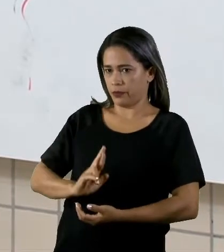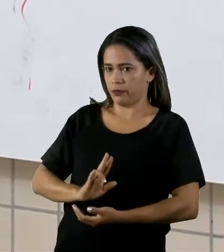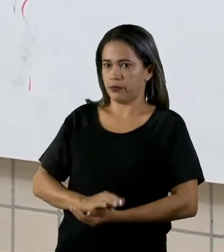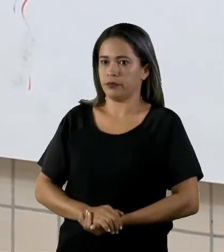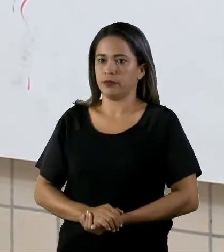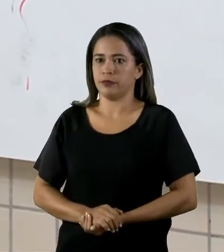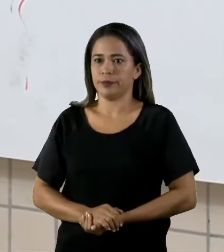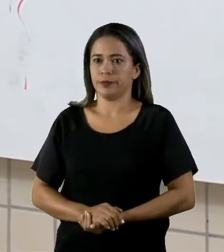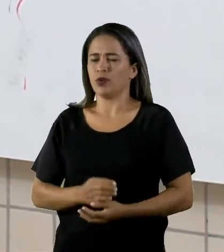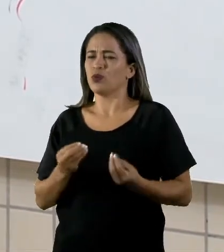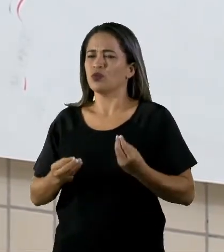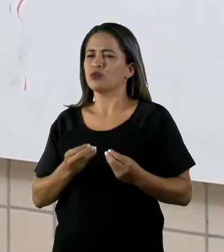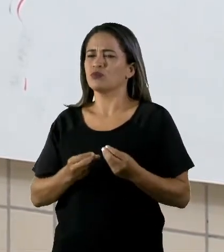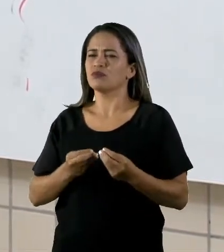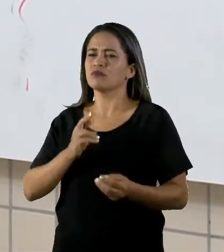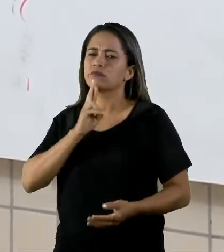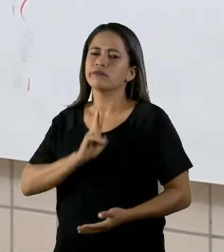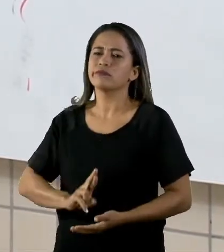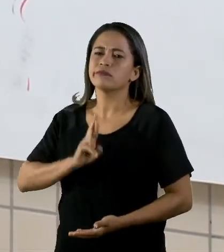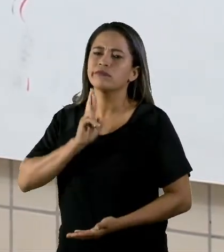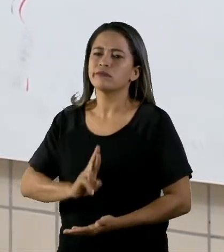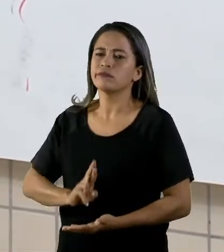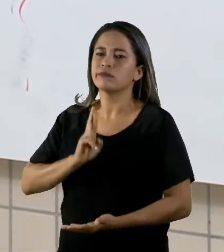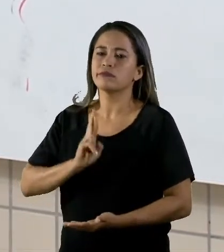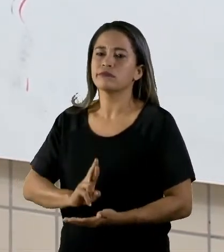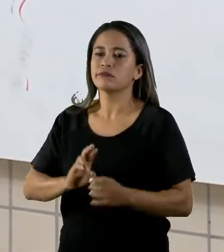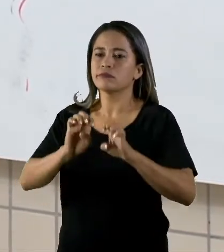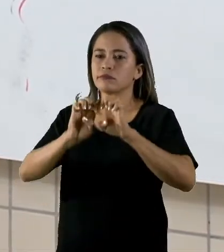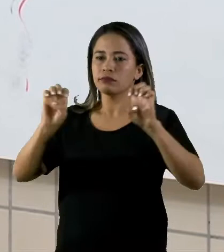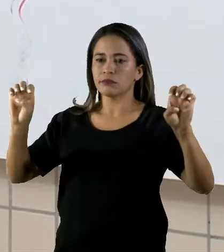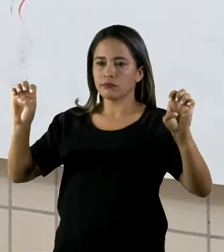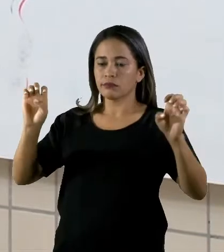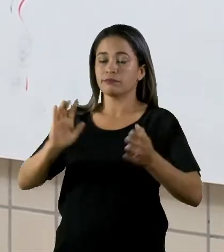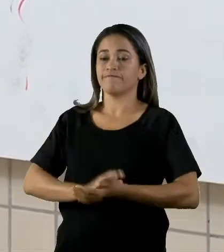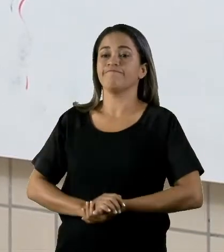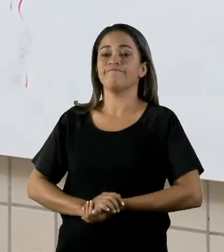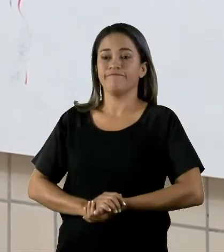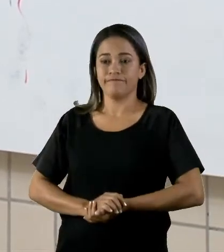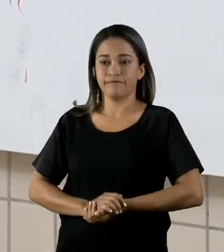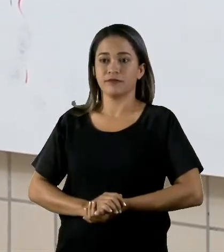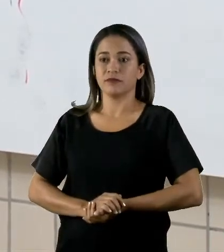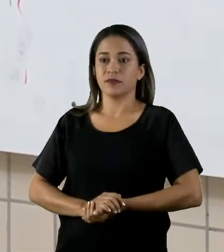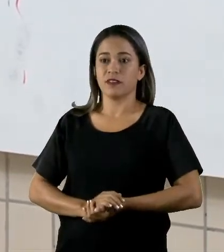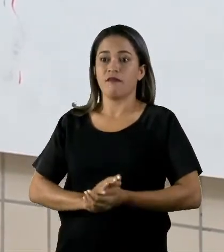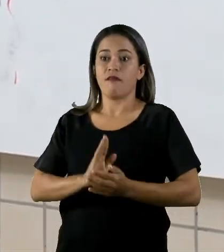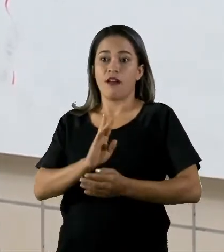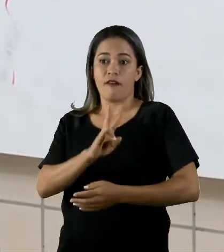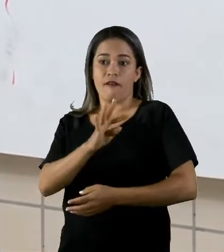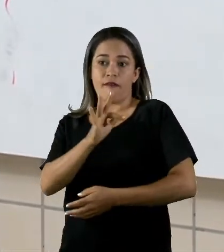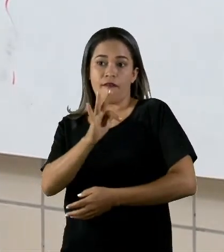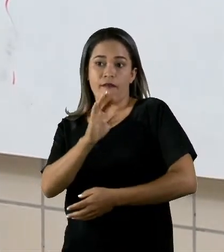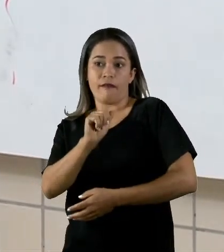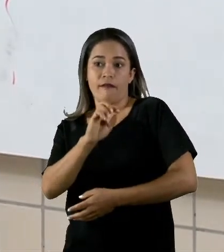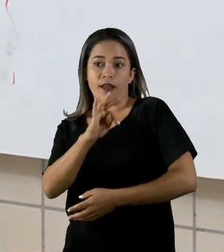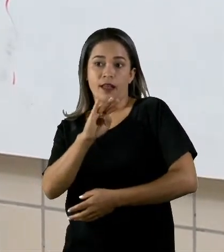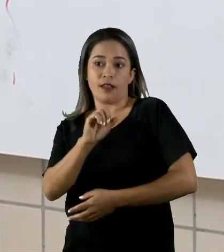você deve resolver esse tipo de equação? Você vai fatorar os expoentes